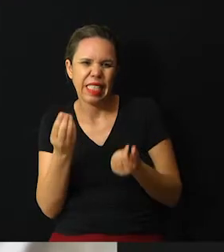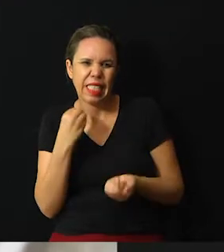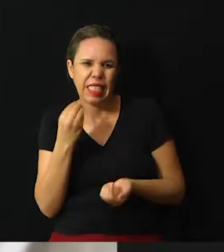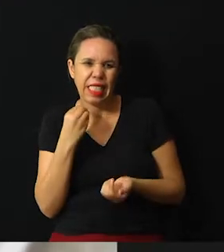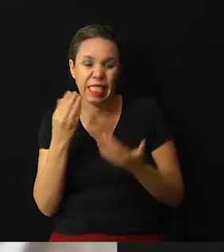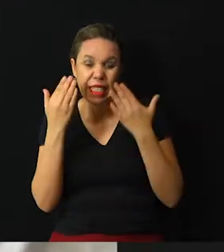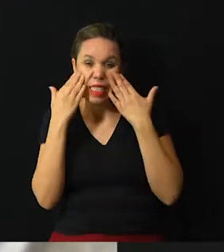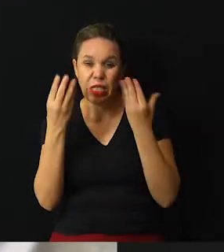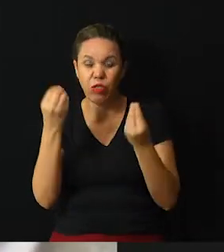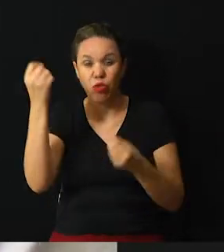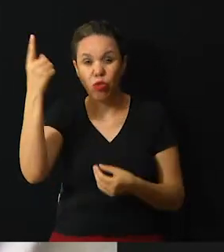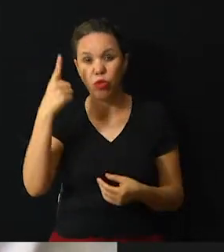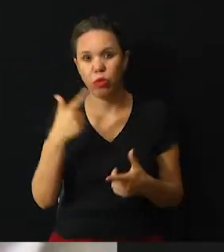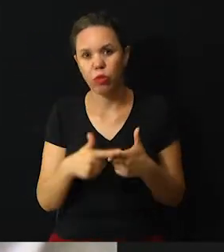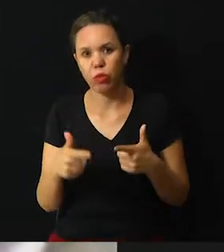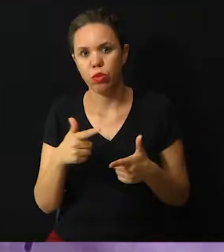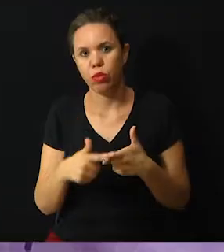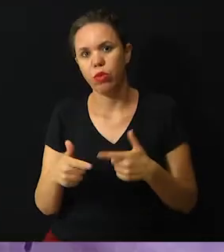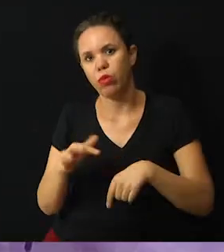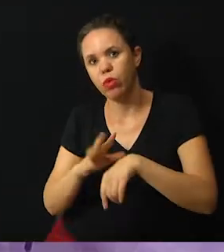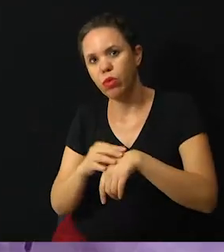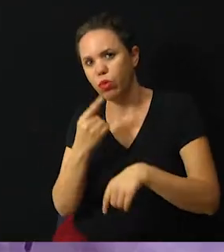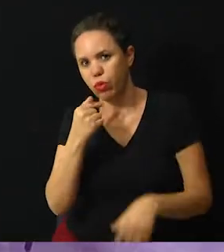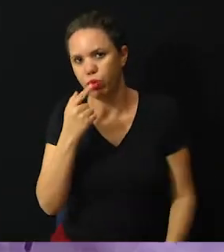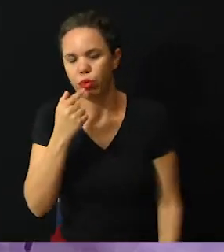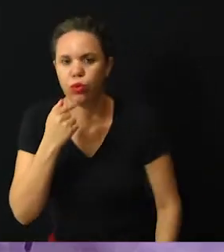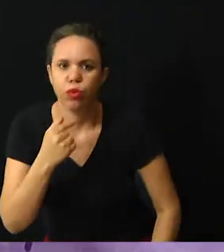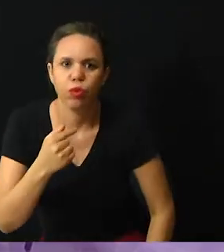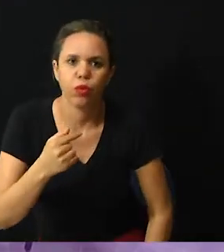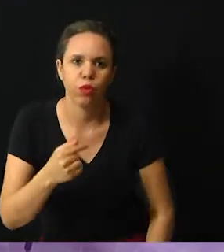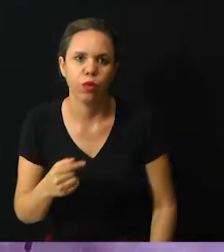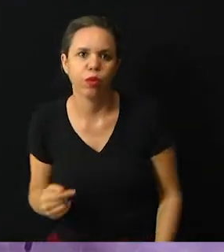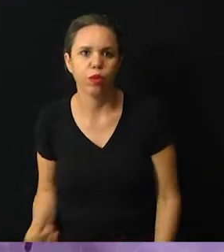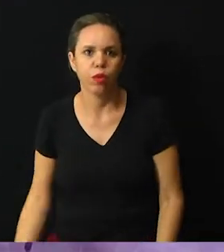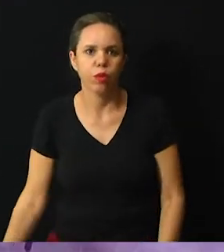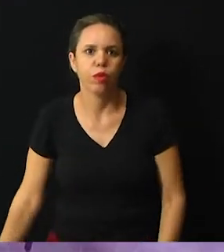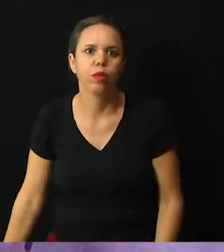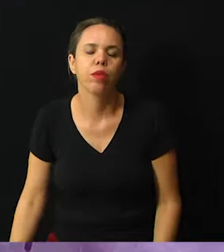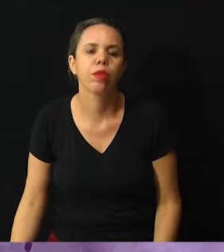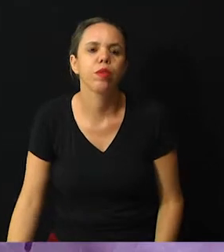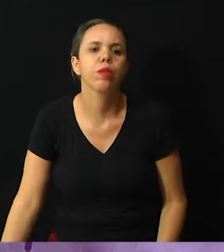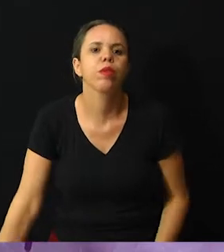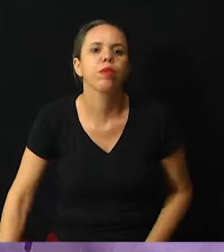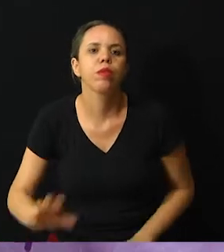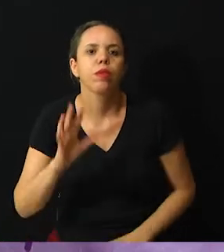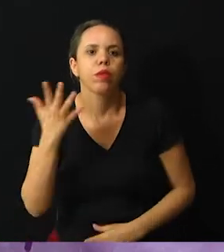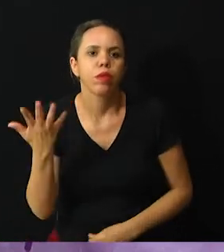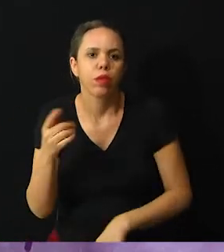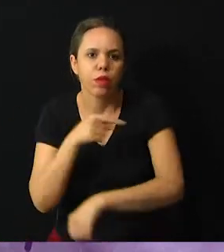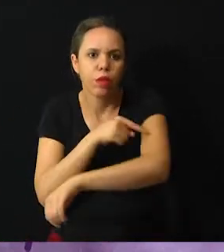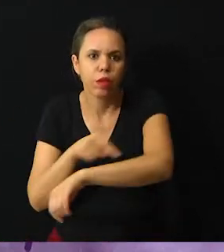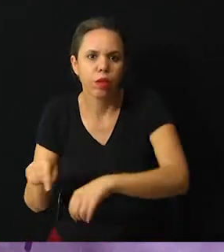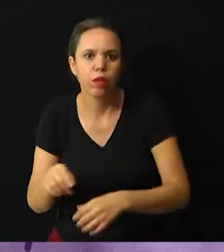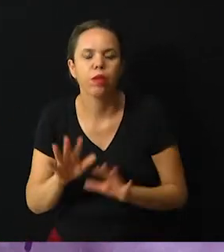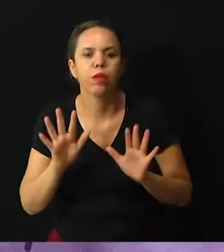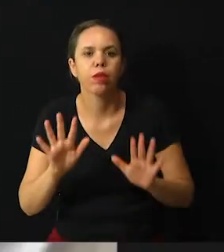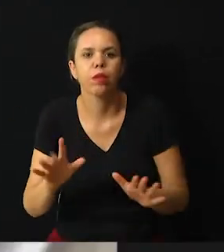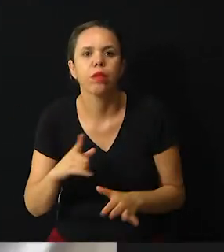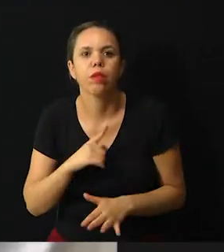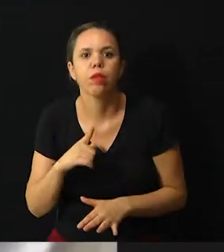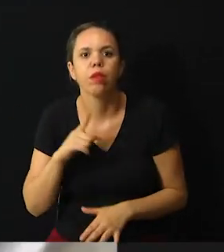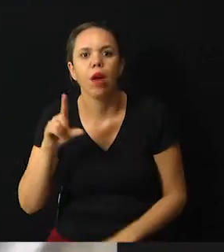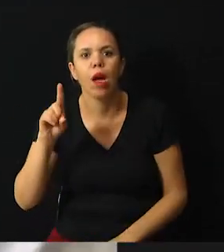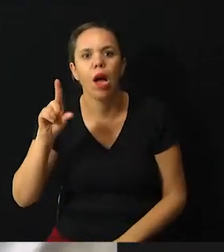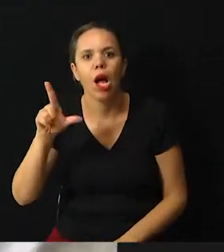exposta muito ao sol, que acaba tendo mais lesões vermelhinhas, que são chamadas lesões eritematosas, que ocorrem na pele. Mas nós